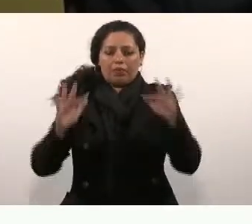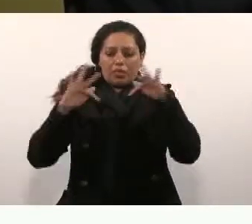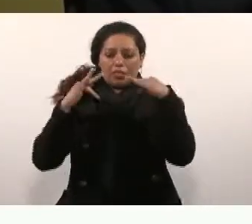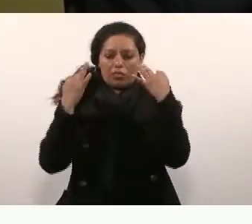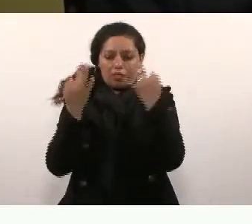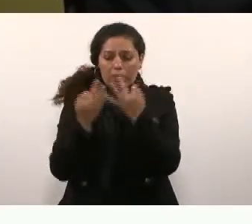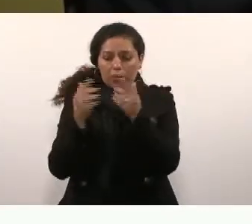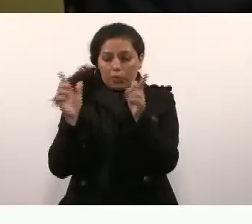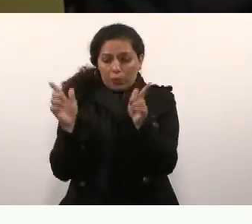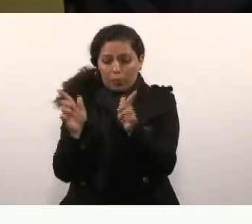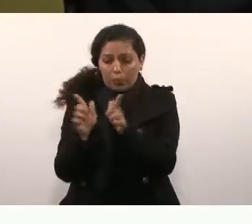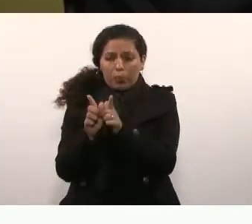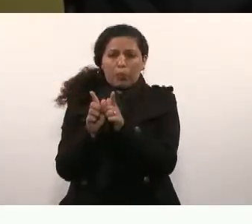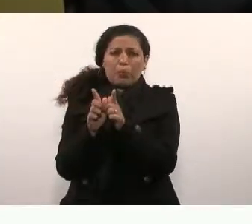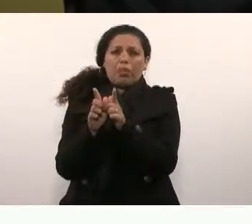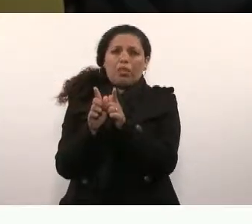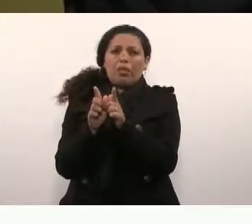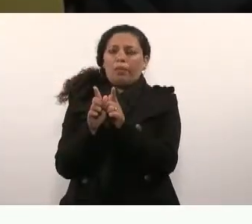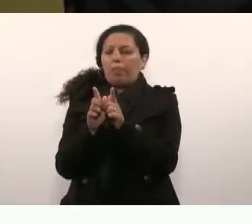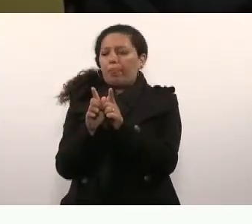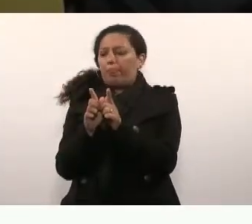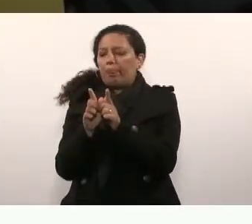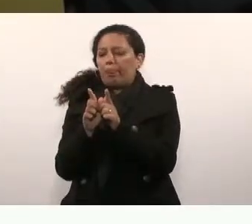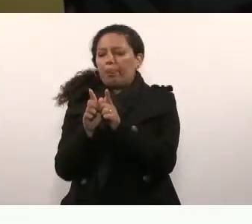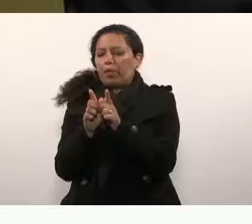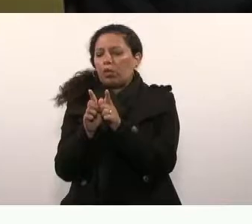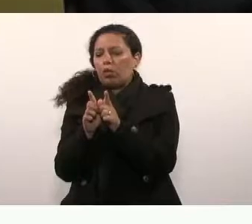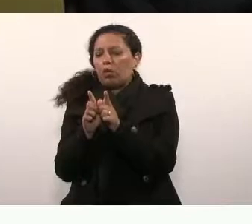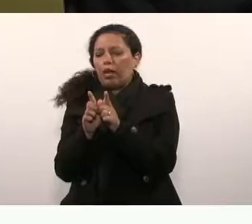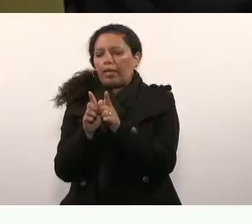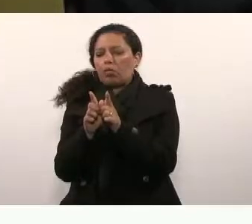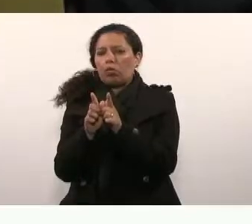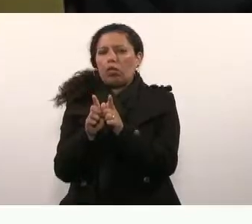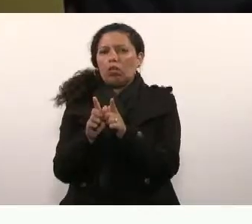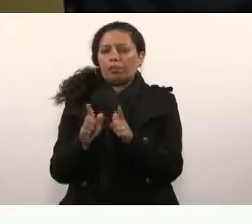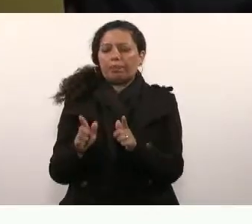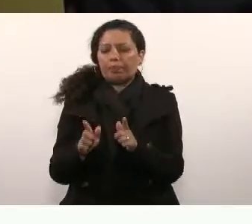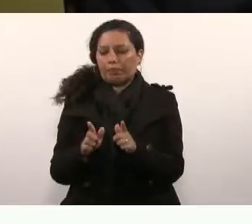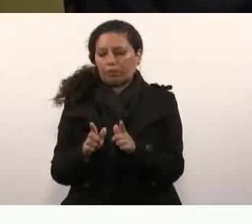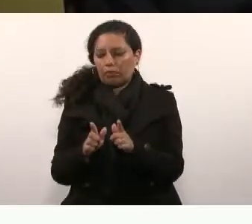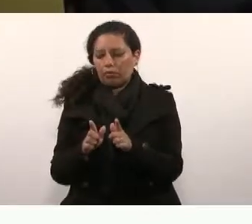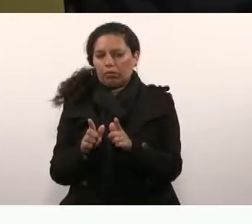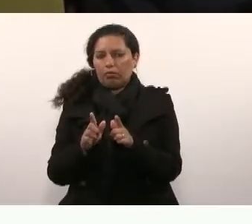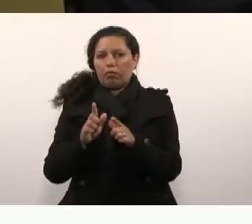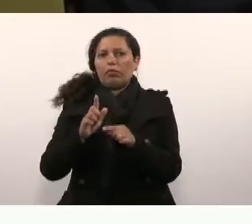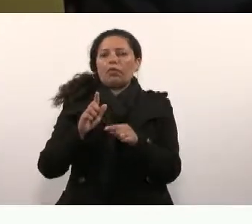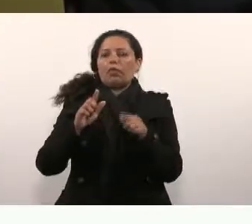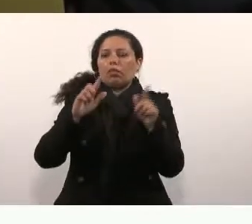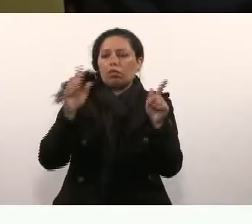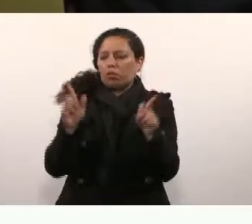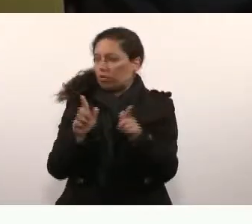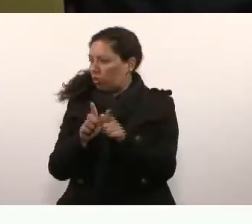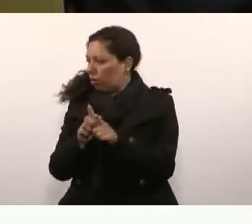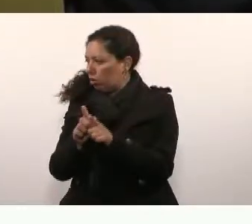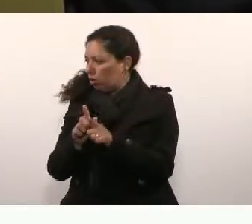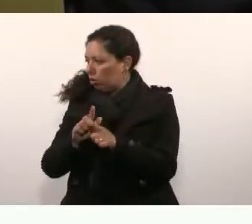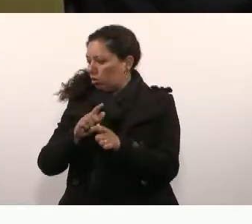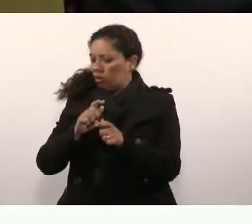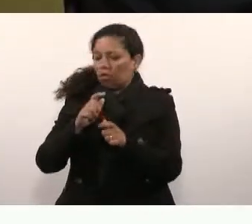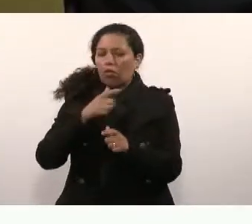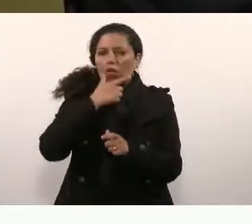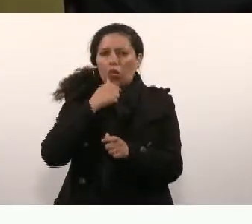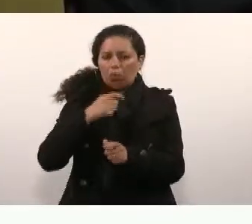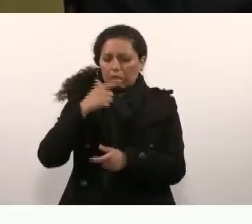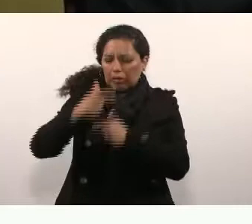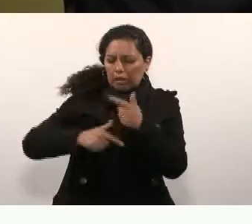realmente são pequenos produtores, só que precisava esse centro que o deputado Valdec está colocando. E aí é